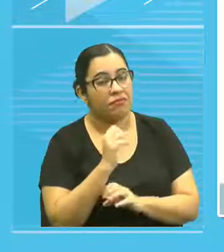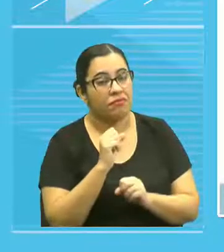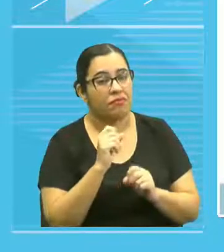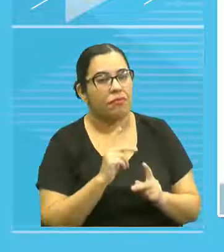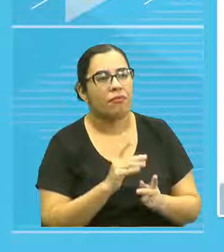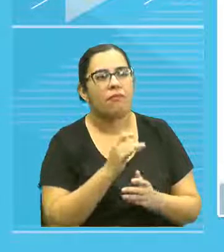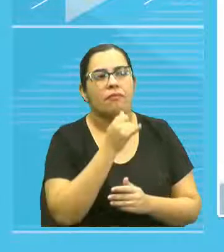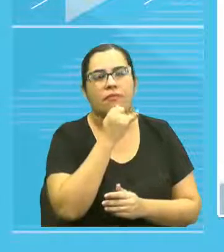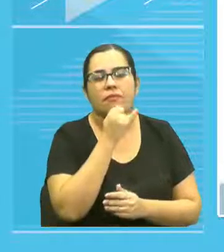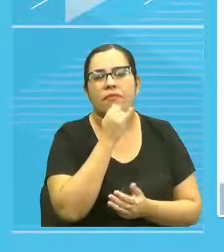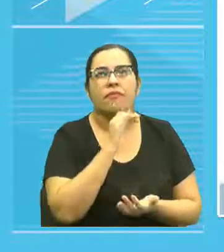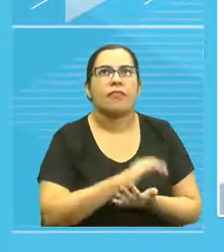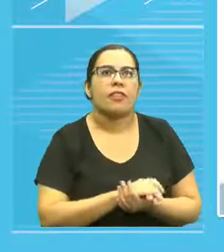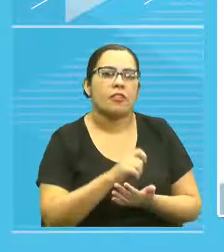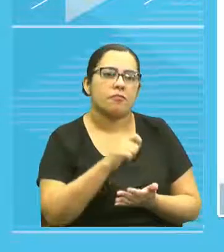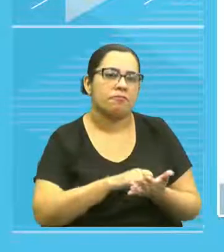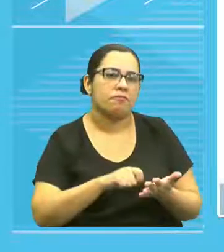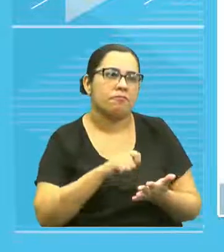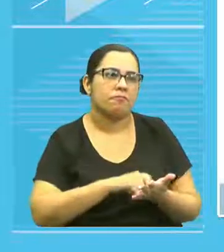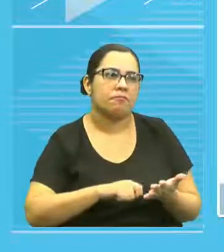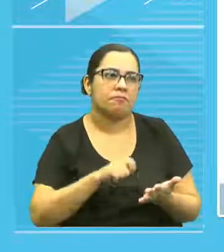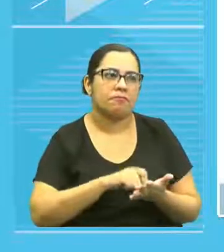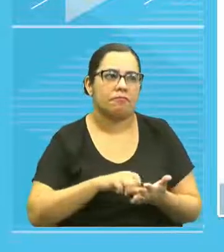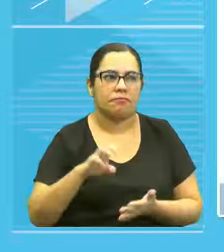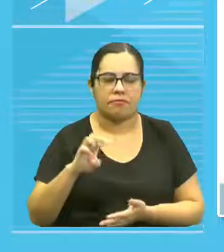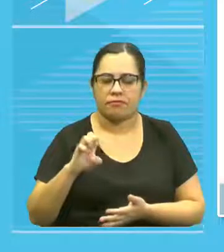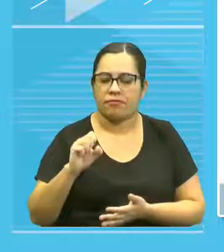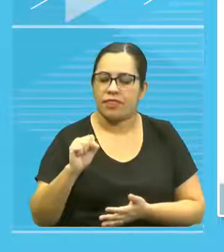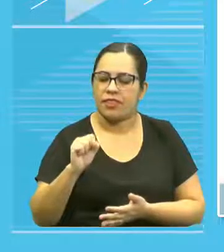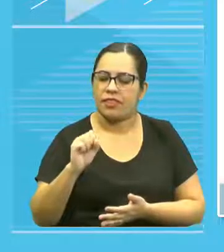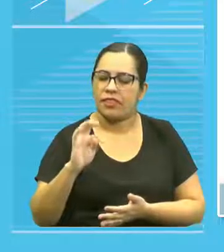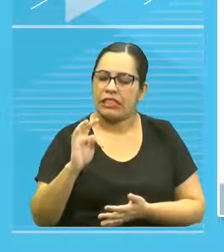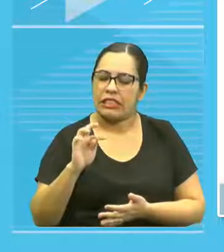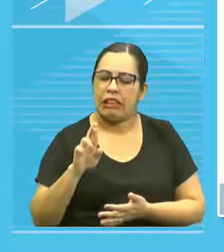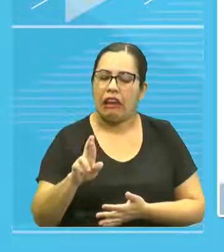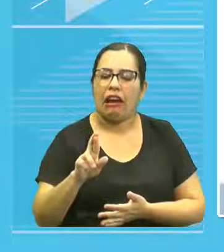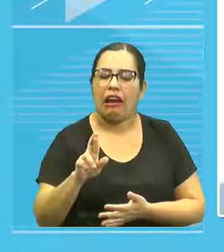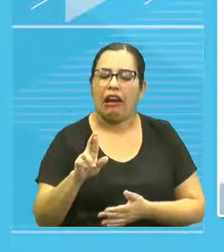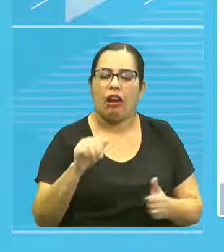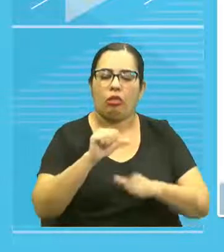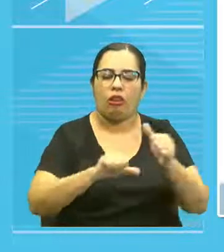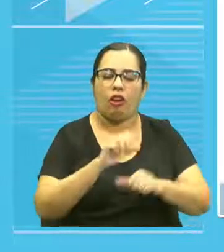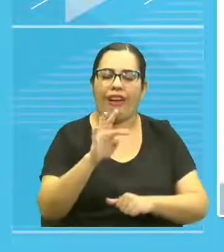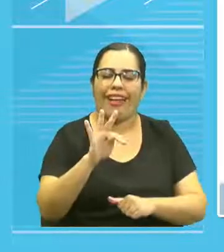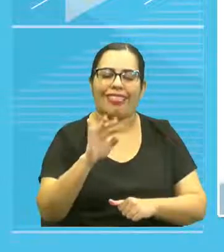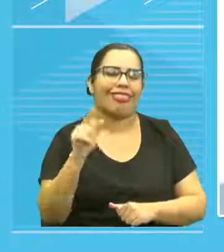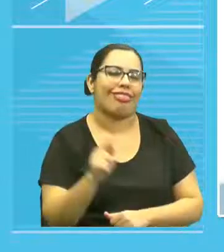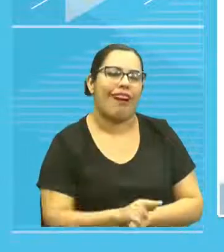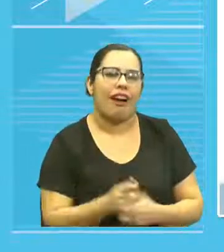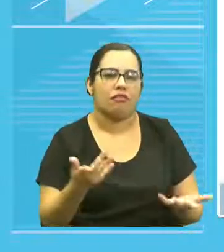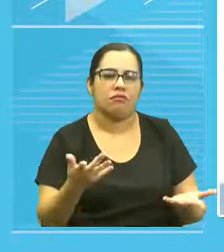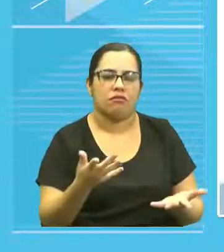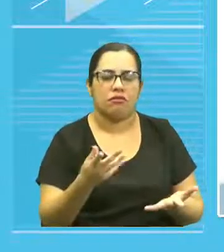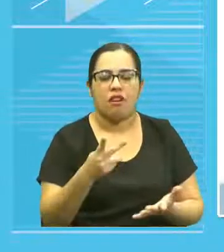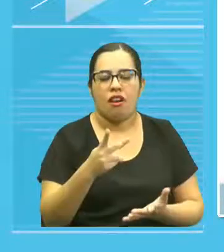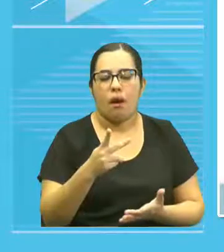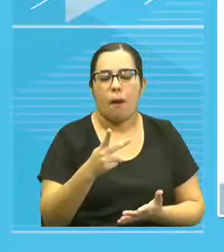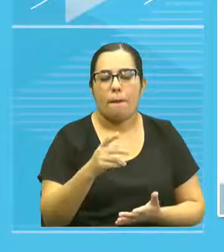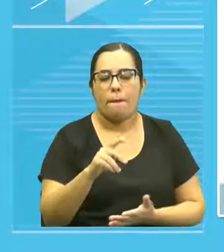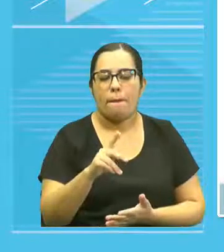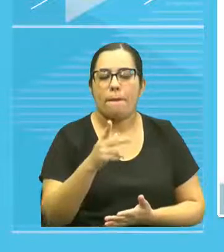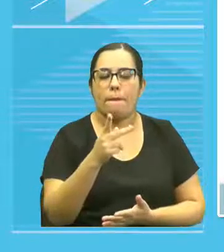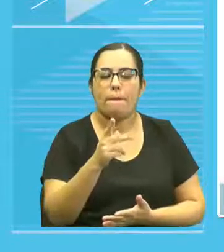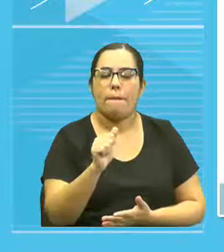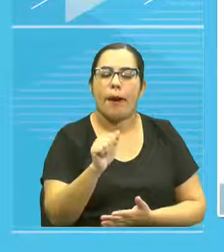com por exemplo eu quero escrever estar o hino batatá eu quero escrever para o menino botar